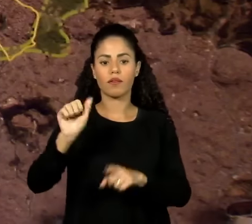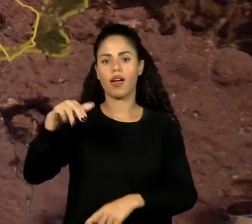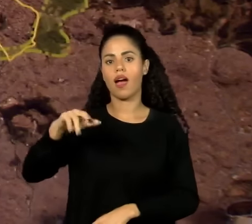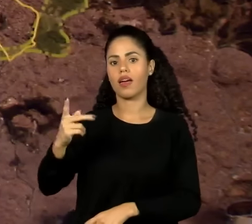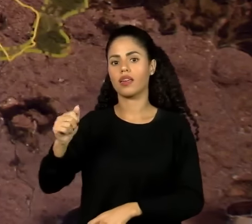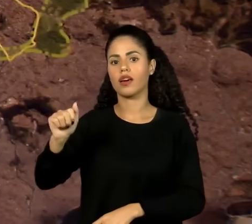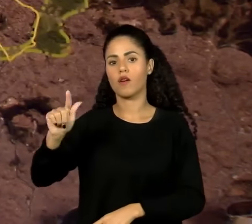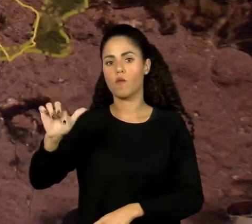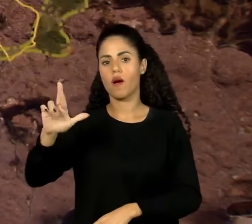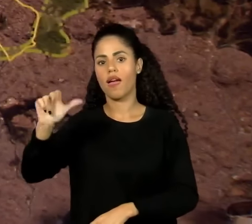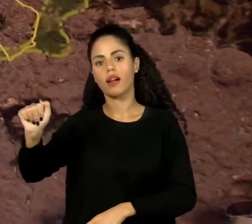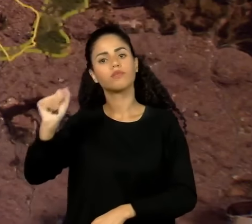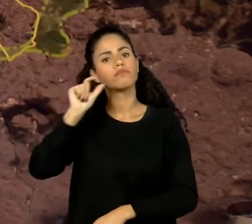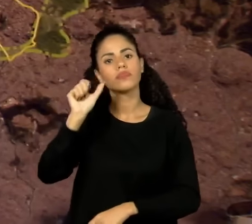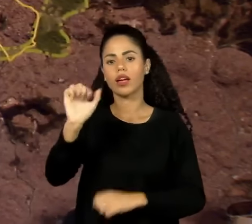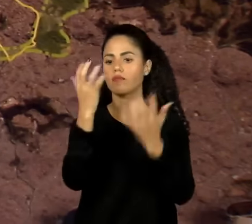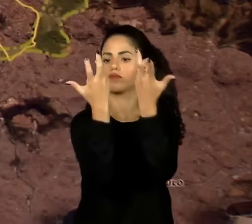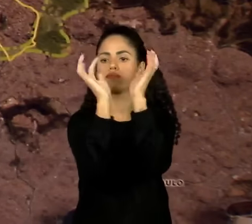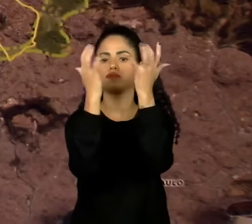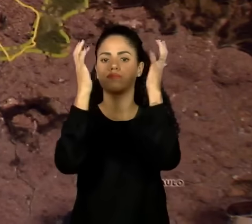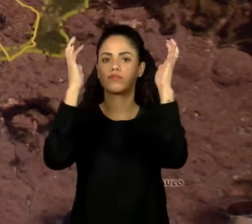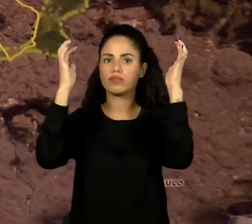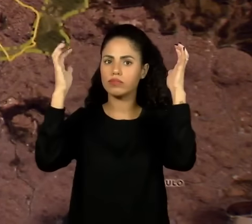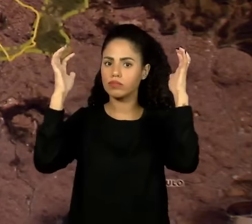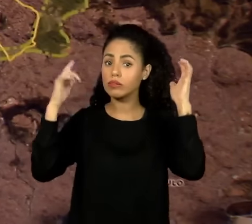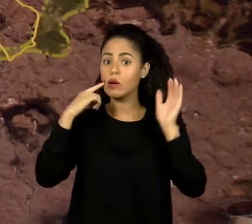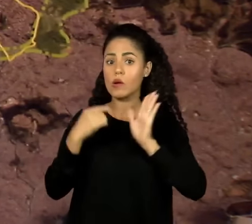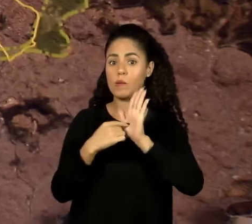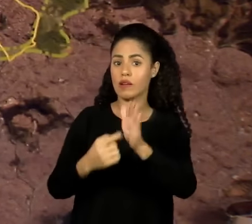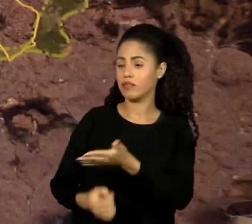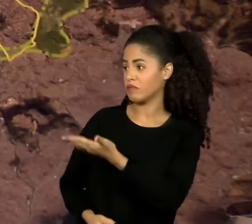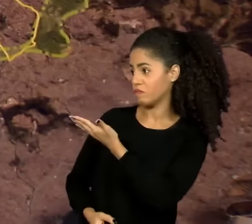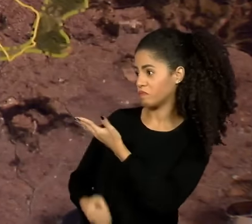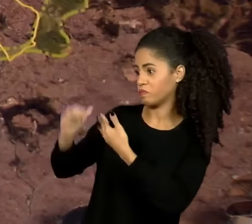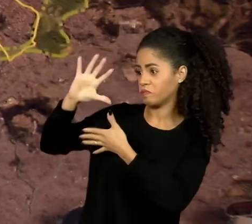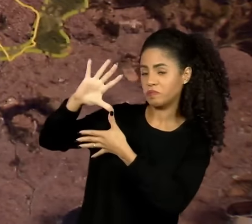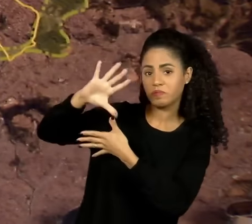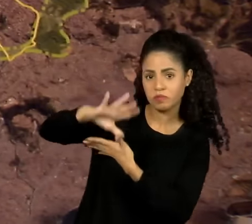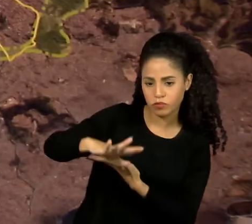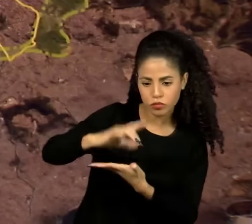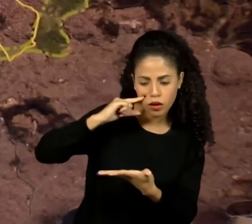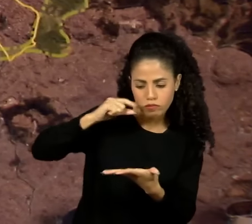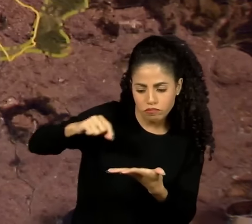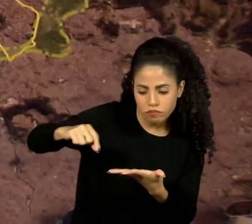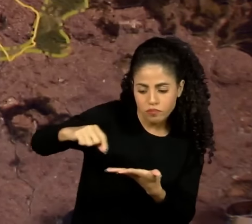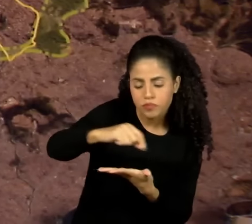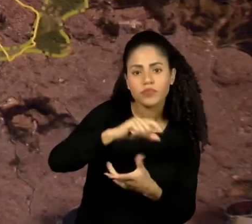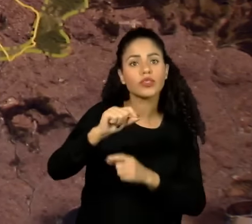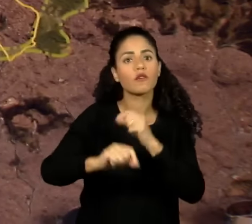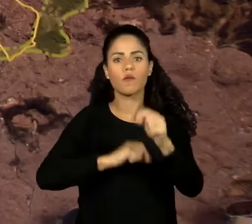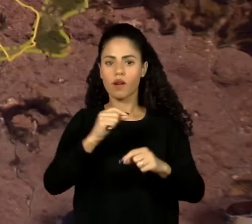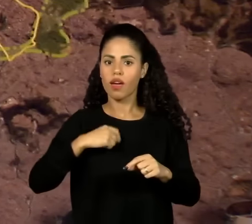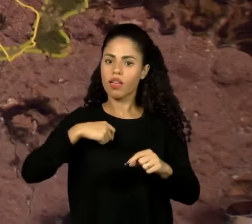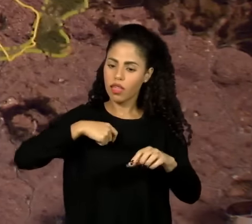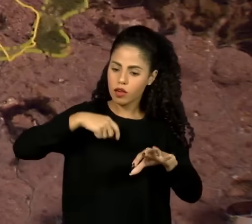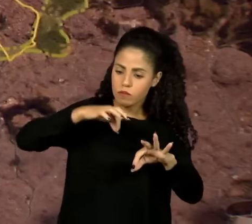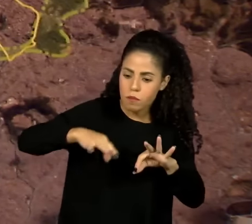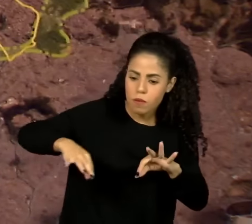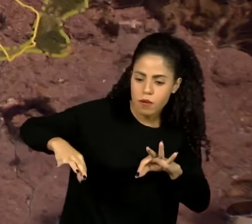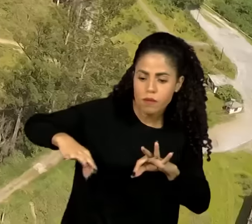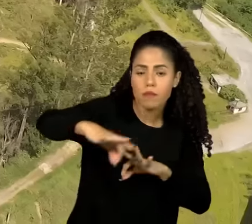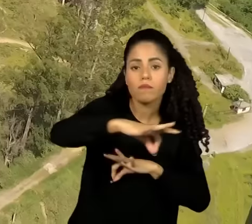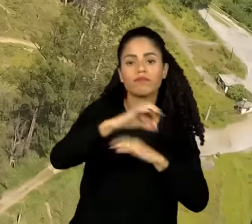Parque Estadual da Serra da Cantareira, como mostra este mapa, eles ajudam a formar o Cinturão Verde da cidade de São